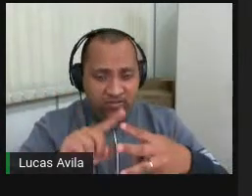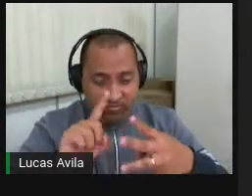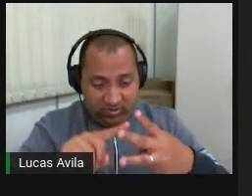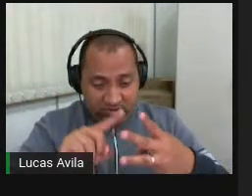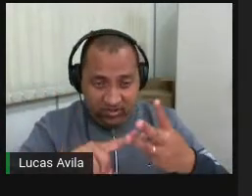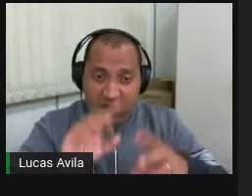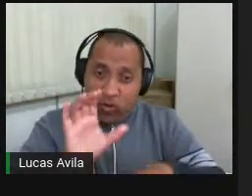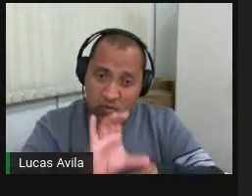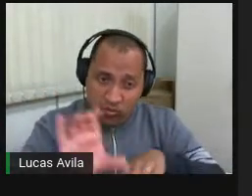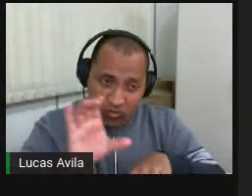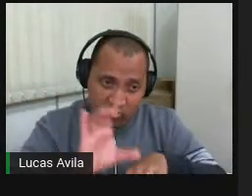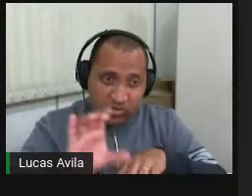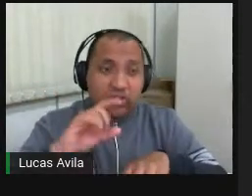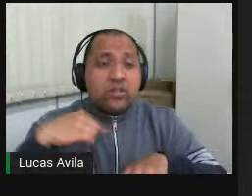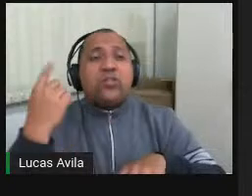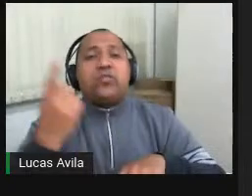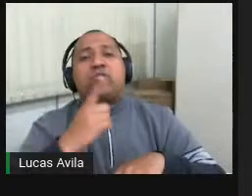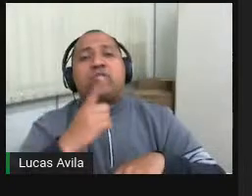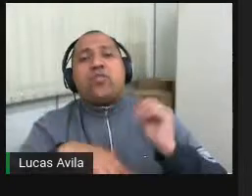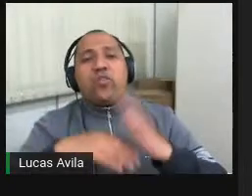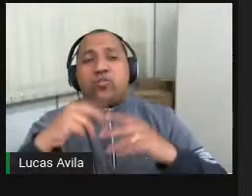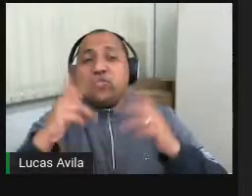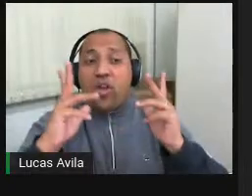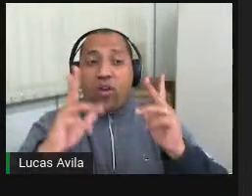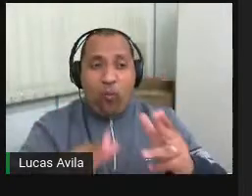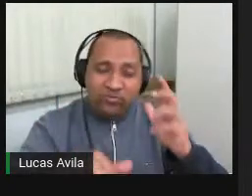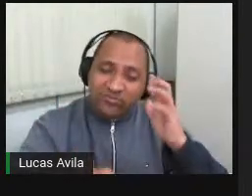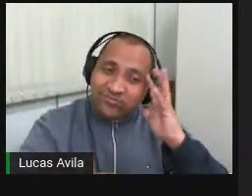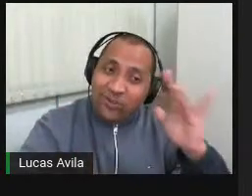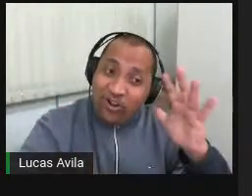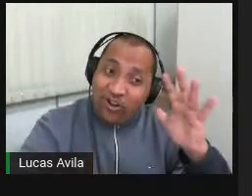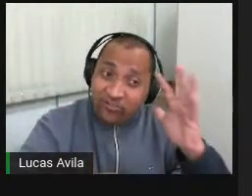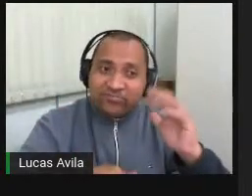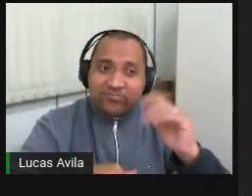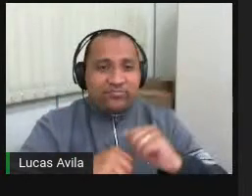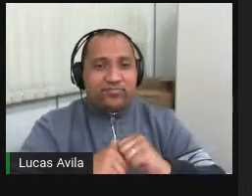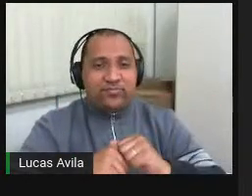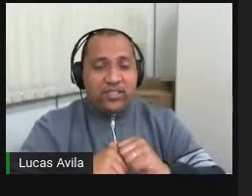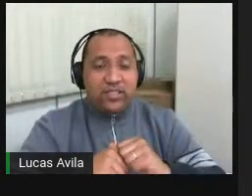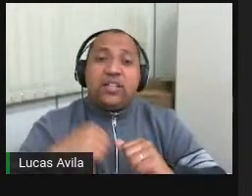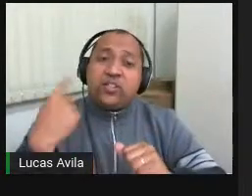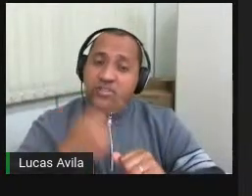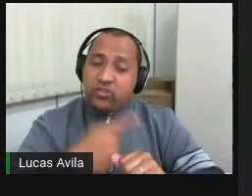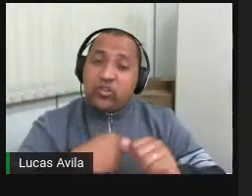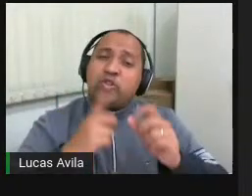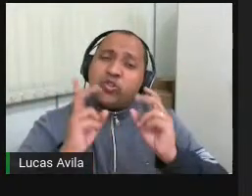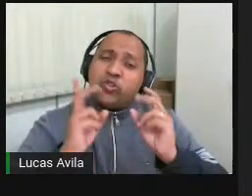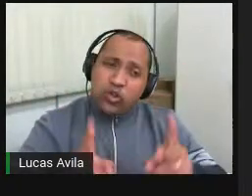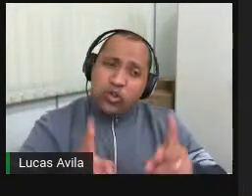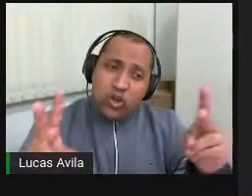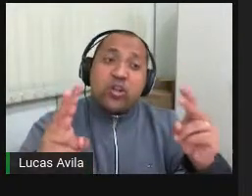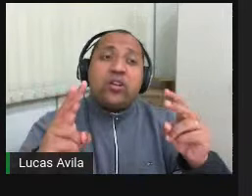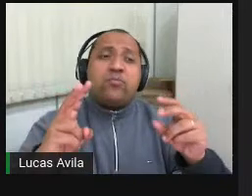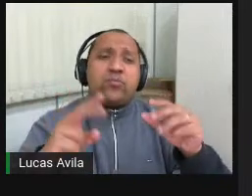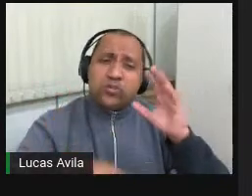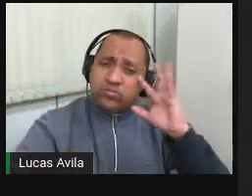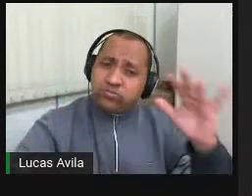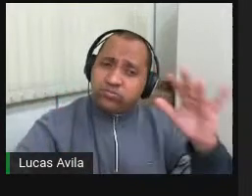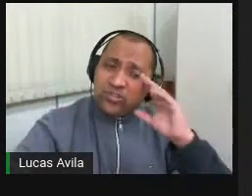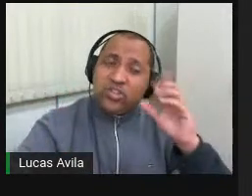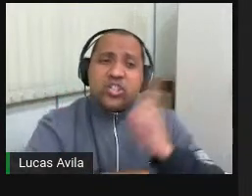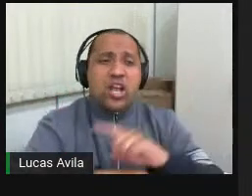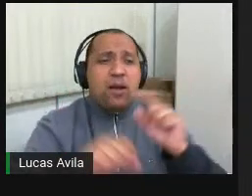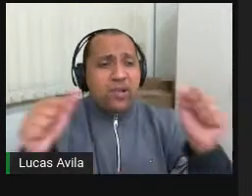nós somos construtores de sonhos. Continuemos sonhando com dias melhores, construindo